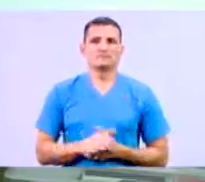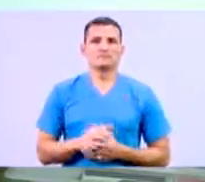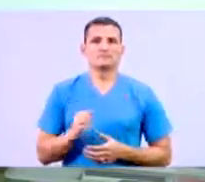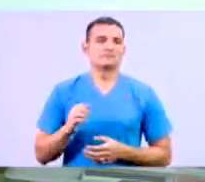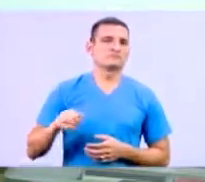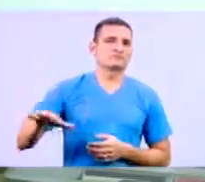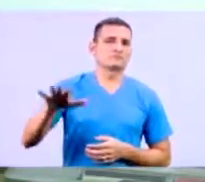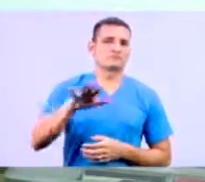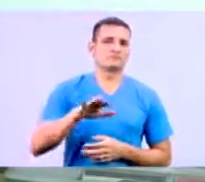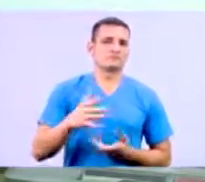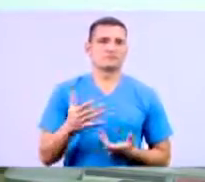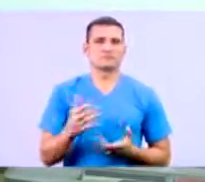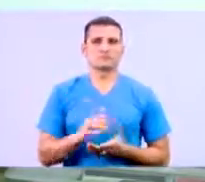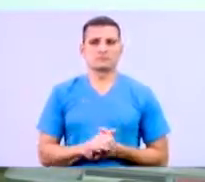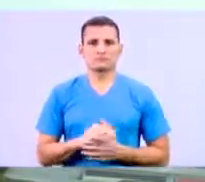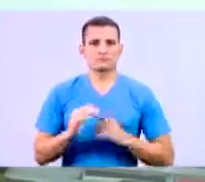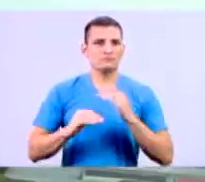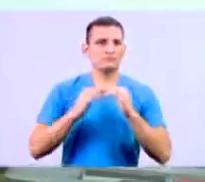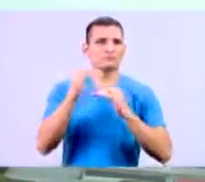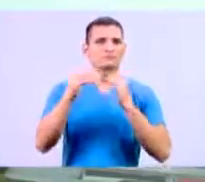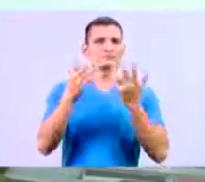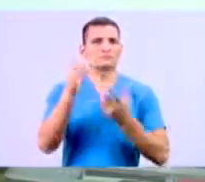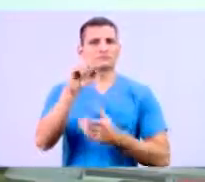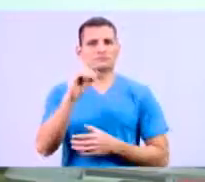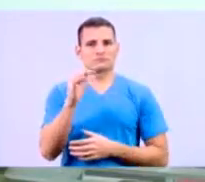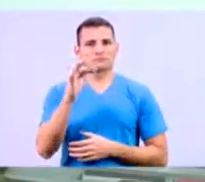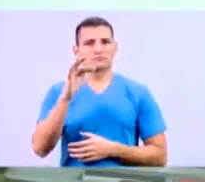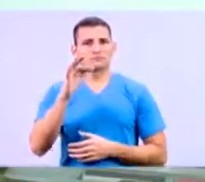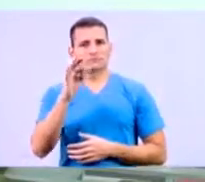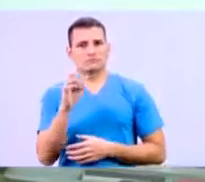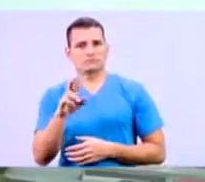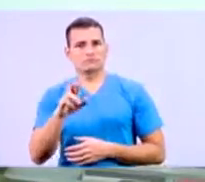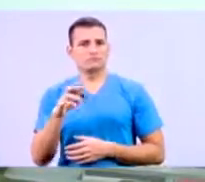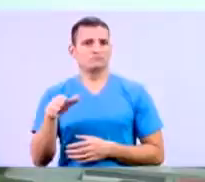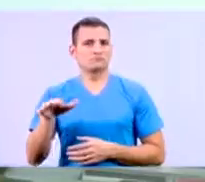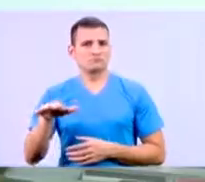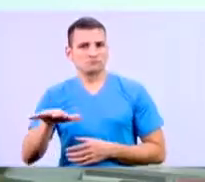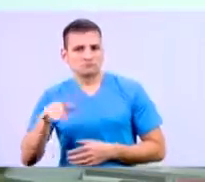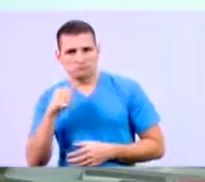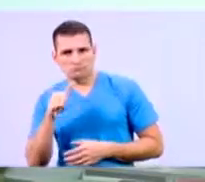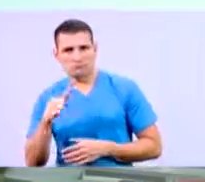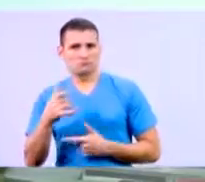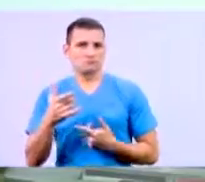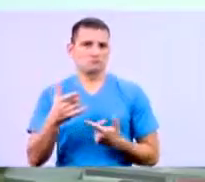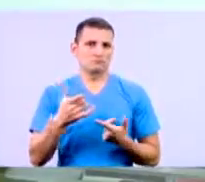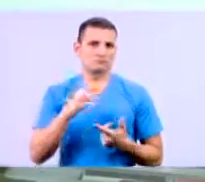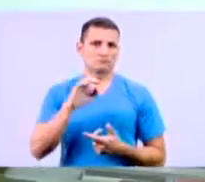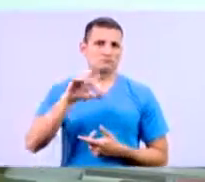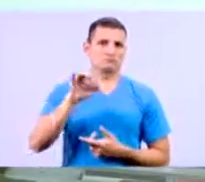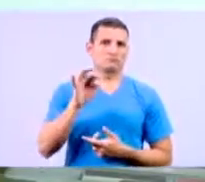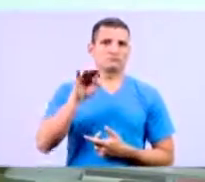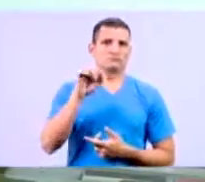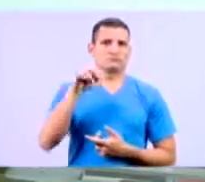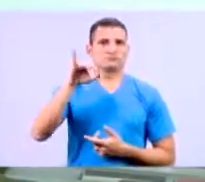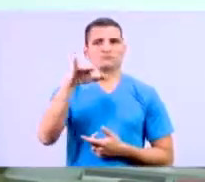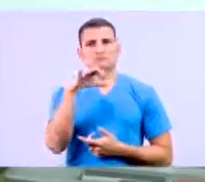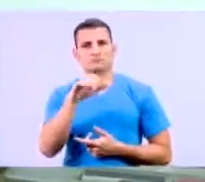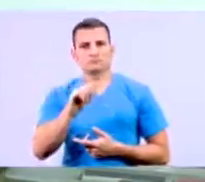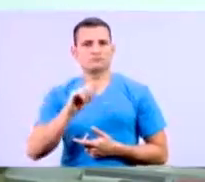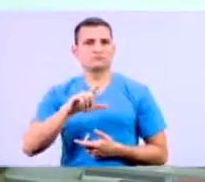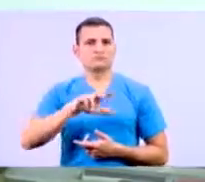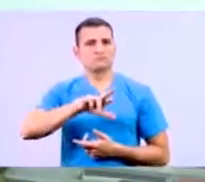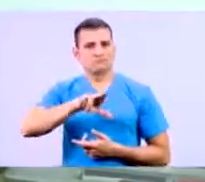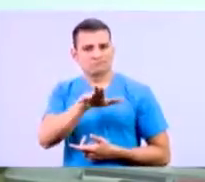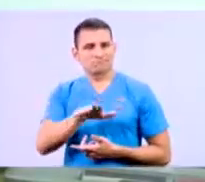só em redes, mas talvez em desenvolvimento de softwares, em parte elétrica, em parte eletrônica. Ele abarca aí uma